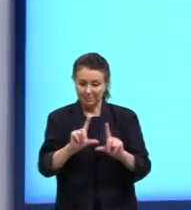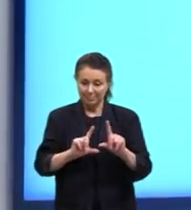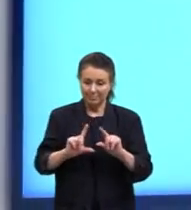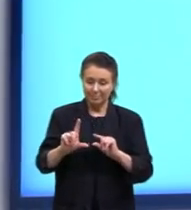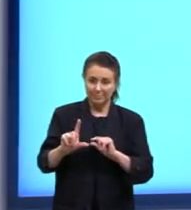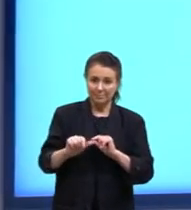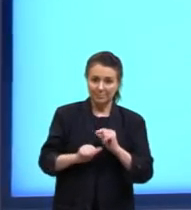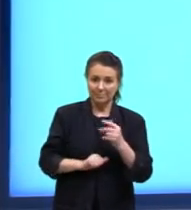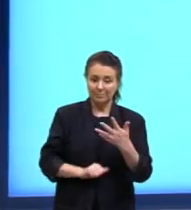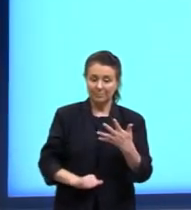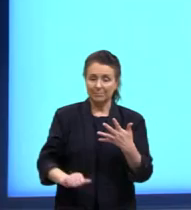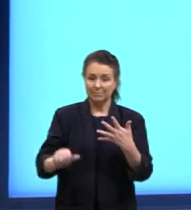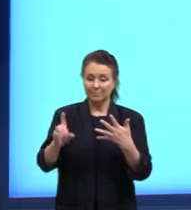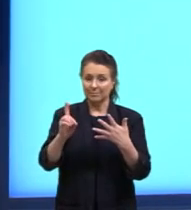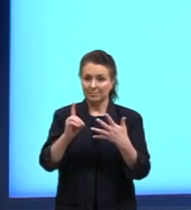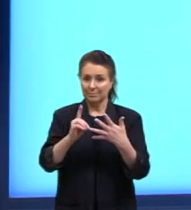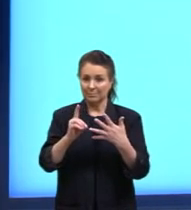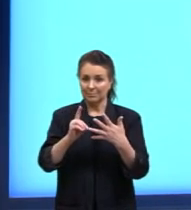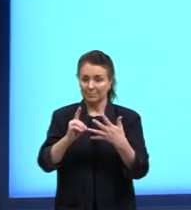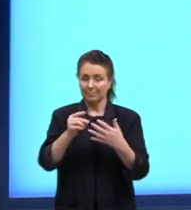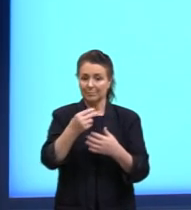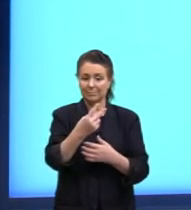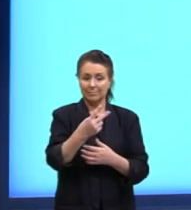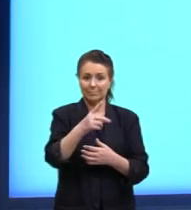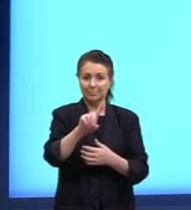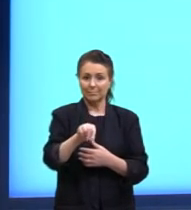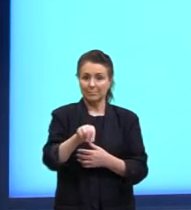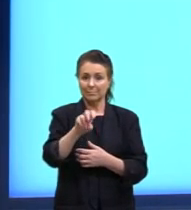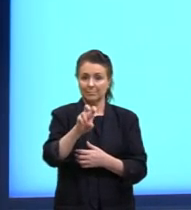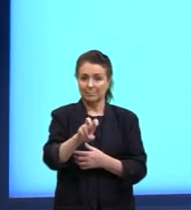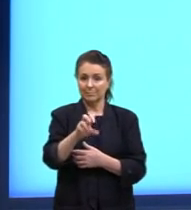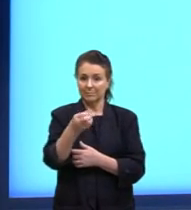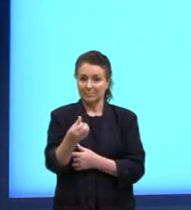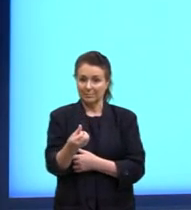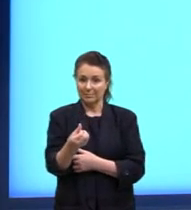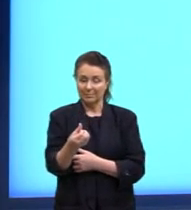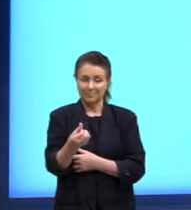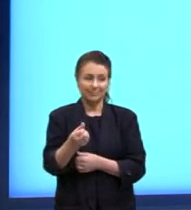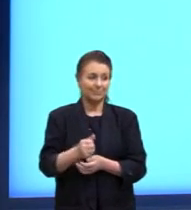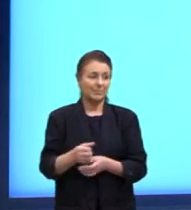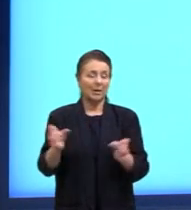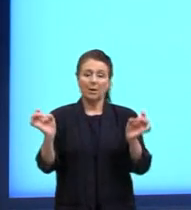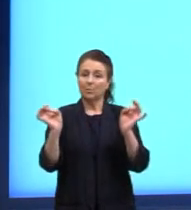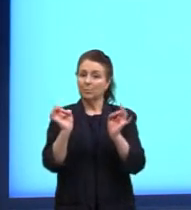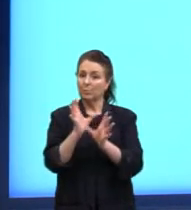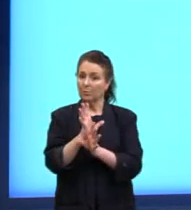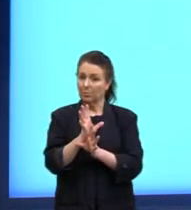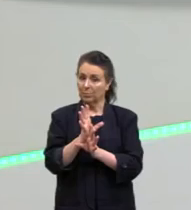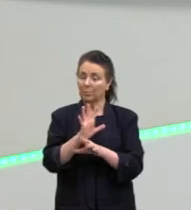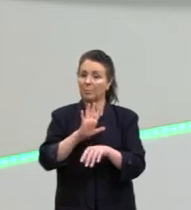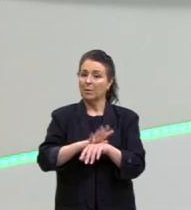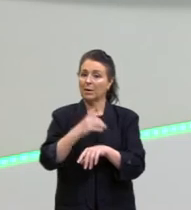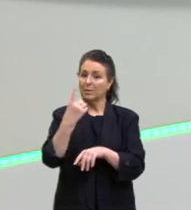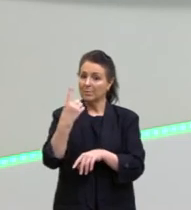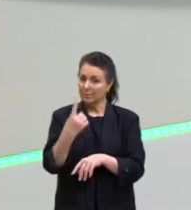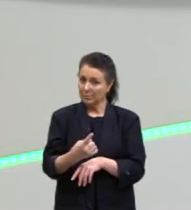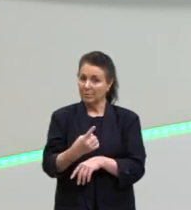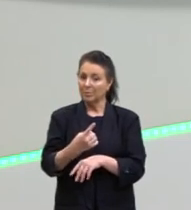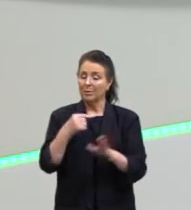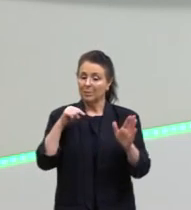marcamos a letra D 2,56 Prontinho mais uma questão aí